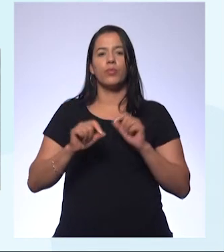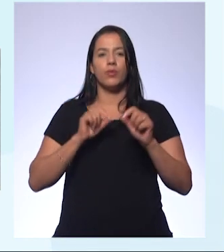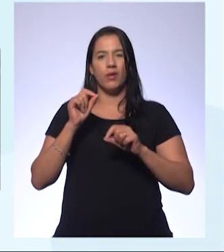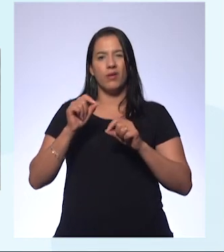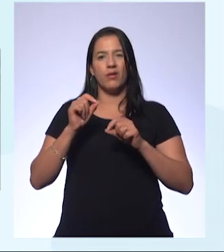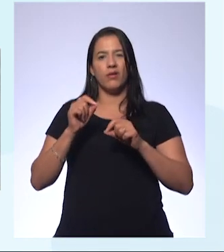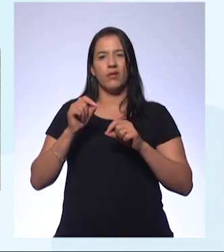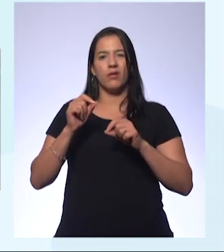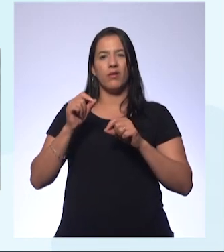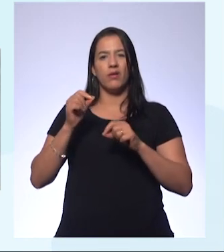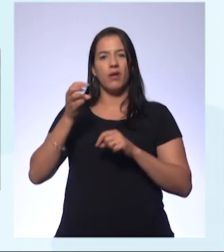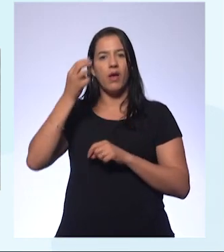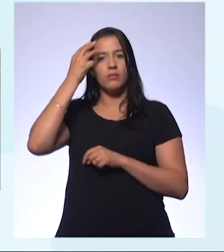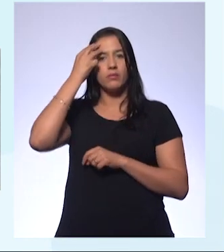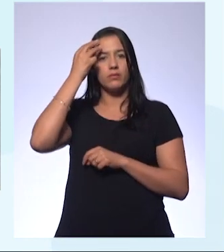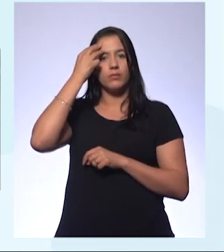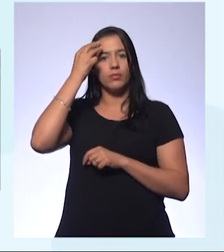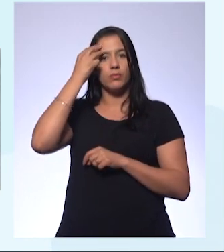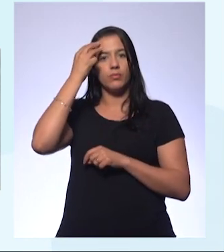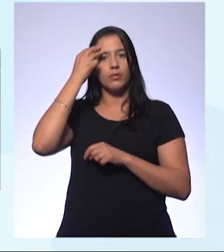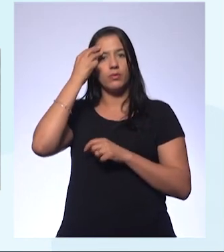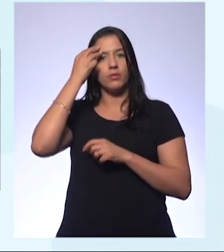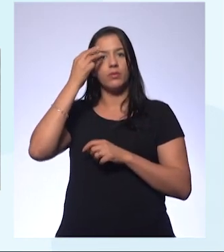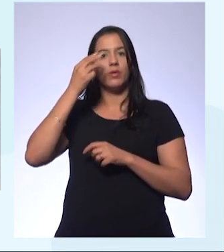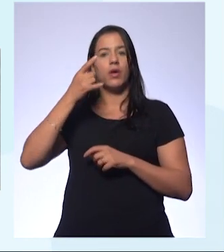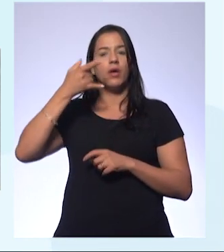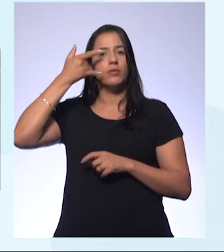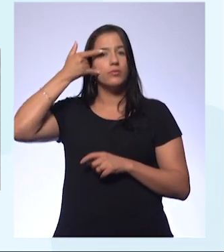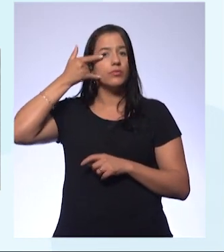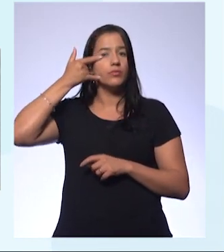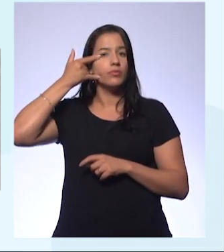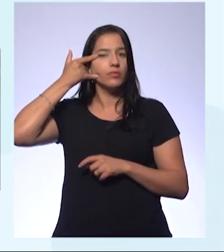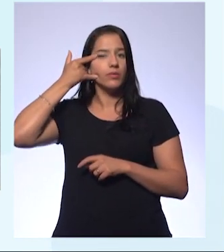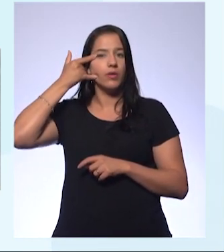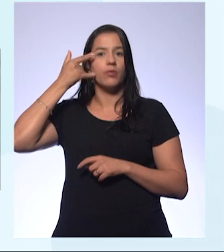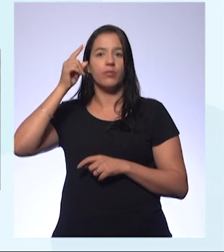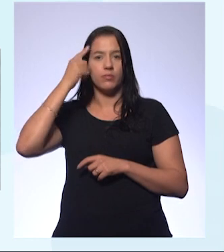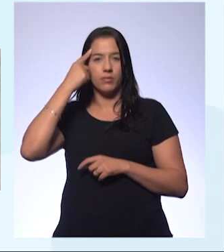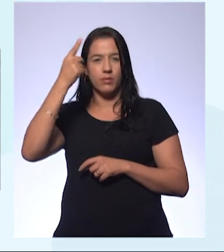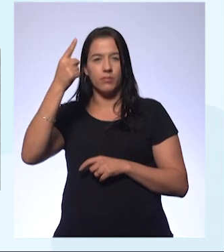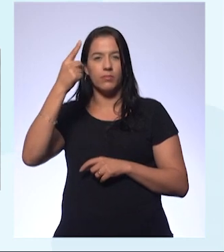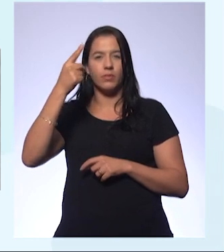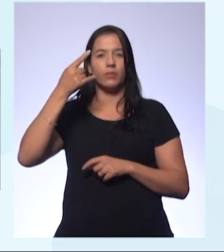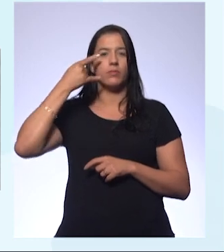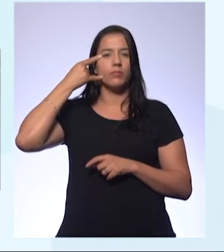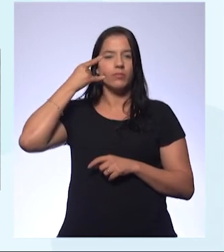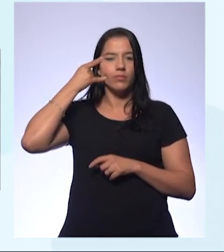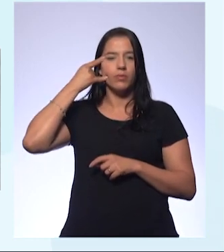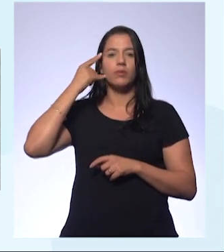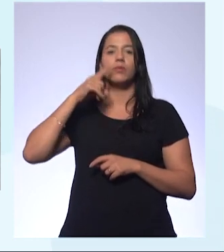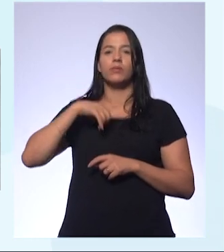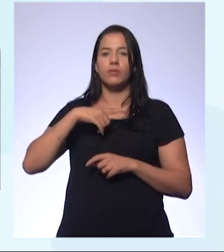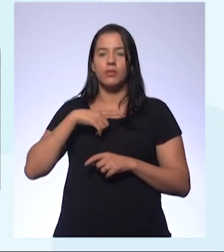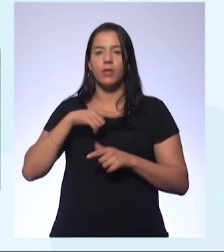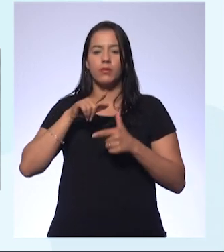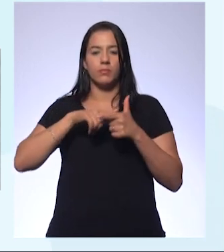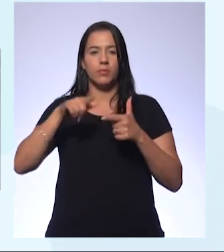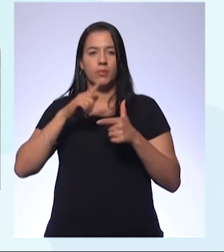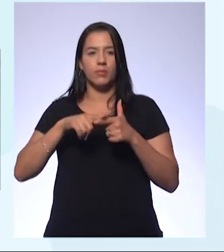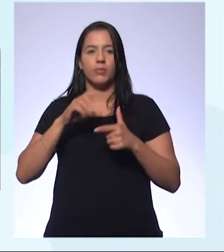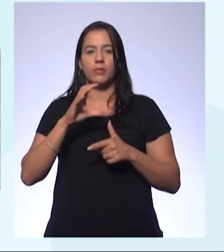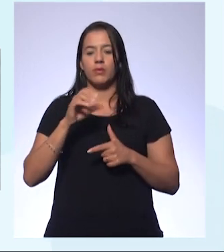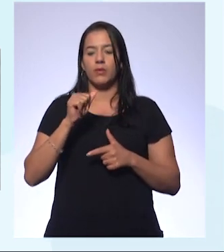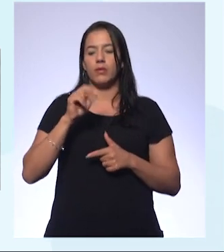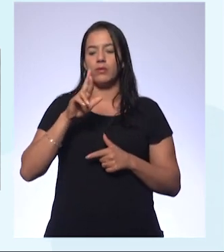de Down, que é a trissomia do cromossomo 21. Então, lembra que a gente falou agora, né, do